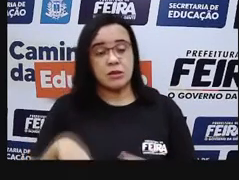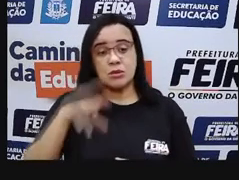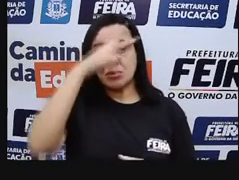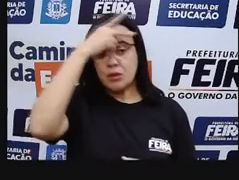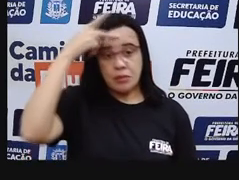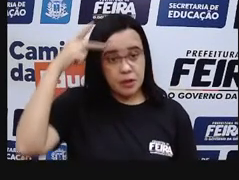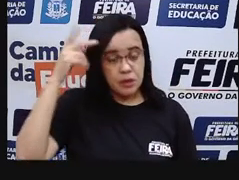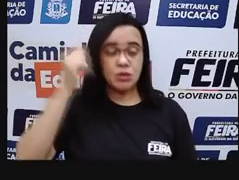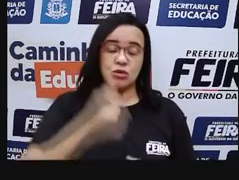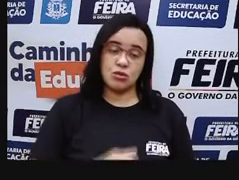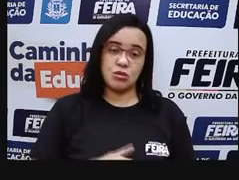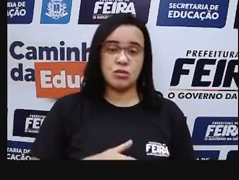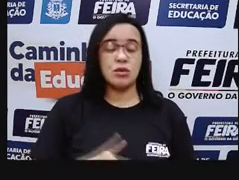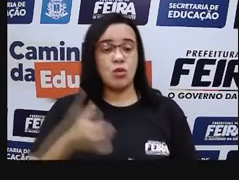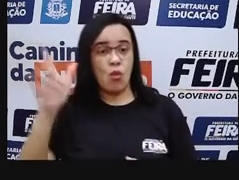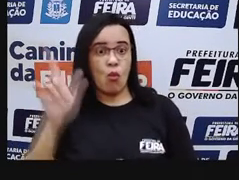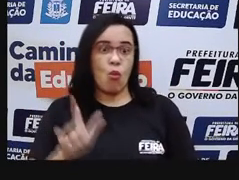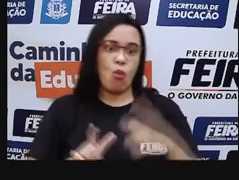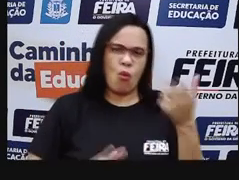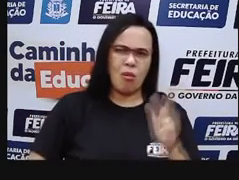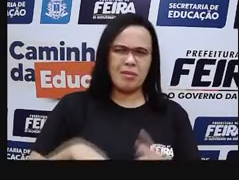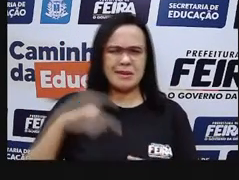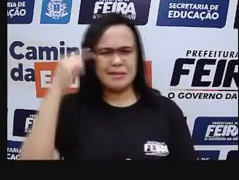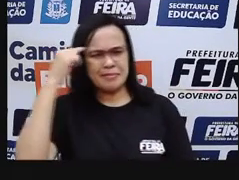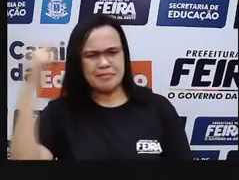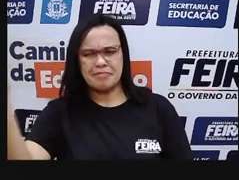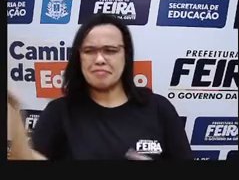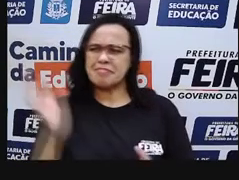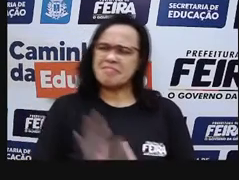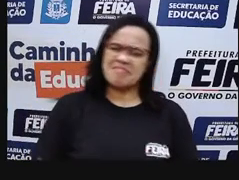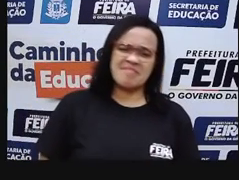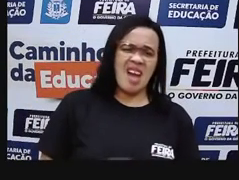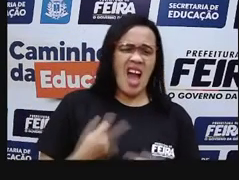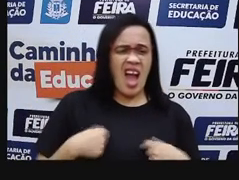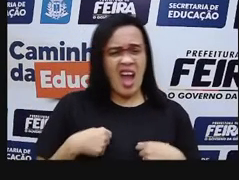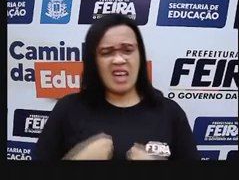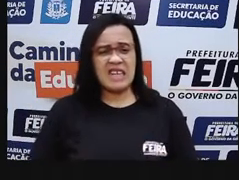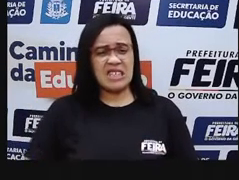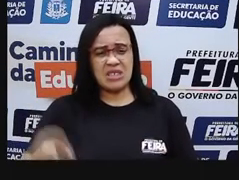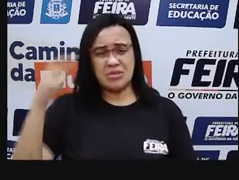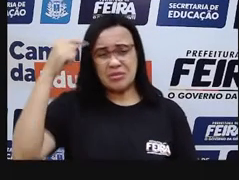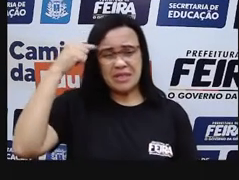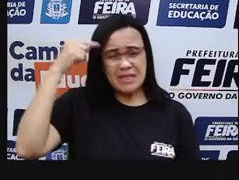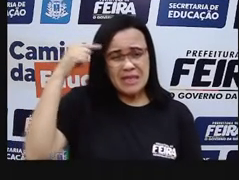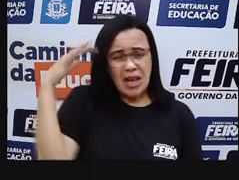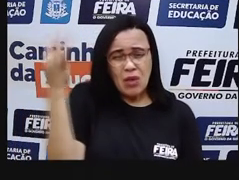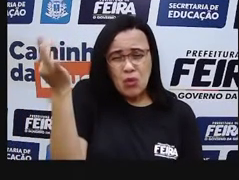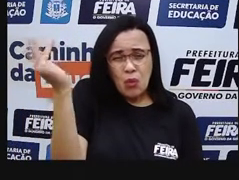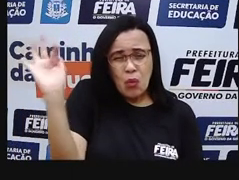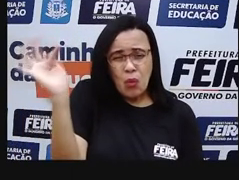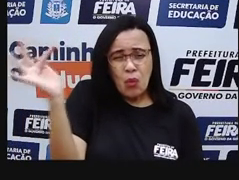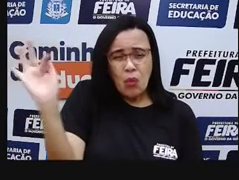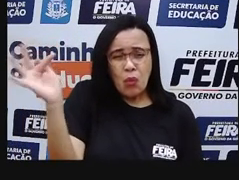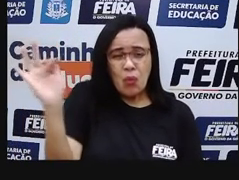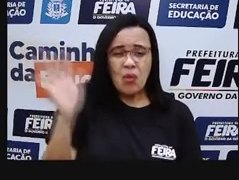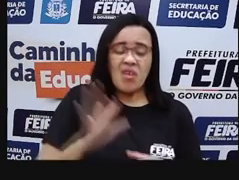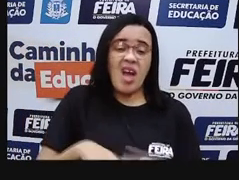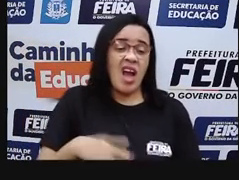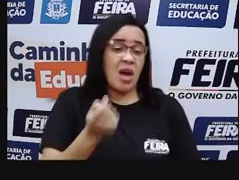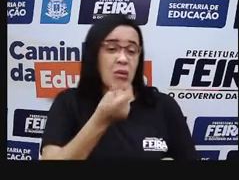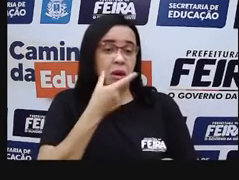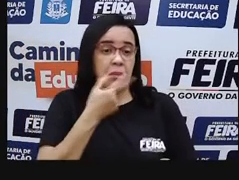não sei o que é posso tomar antibiótico mas antibiótico ele vai servir para sarar a dor de cabeça